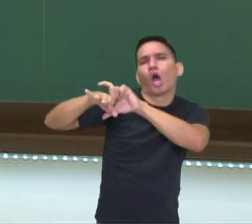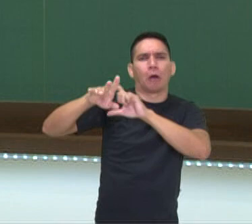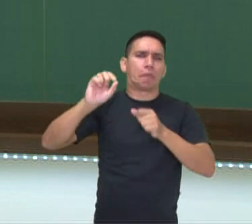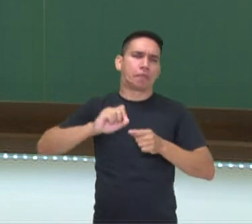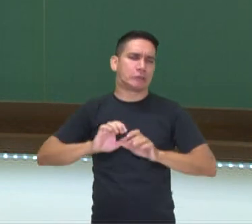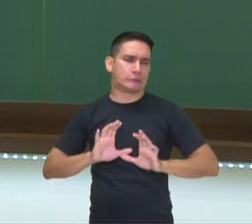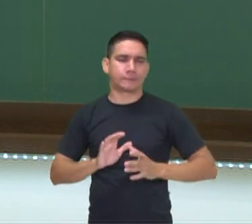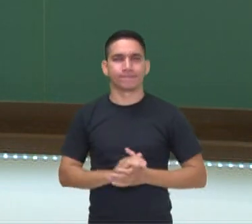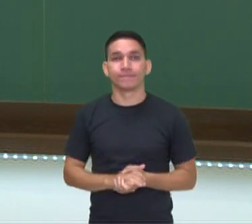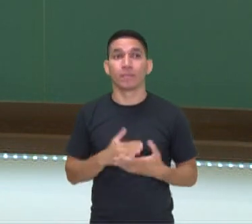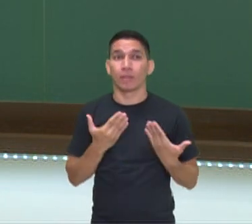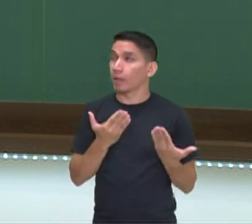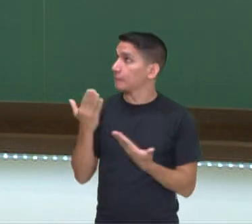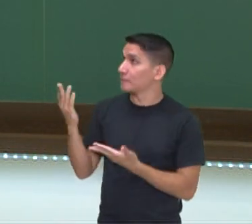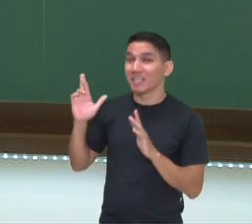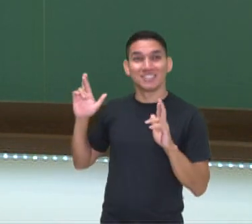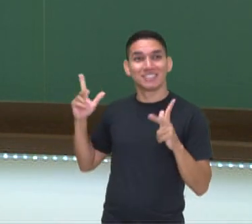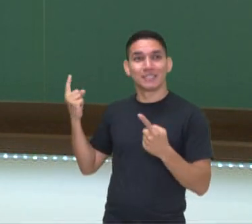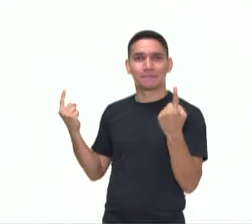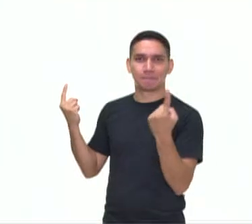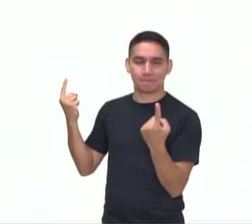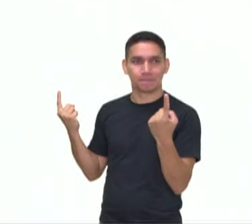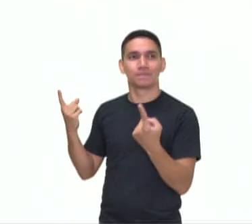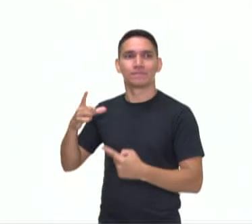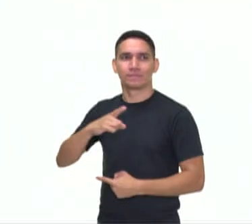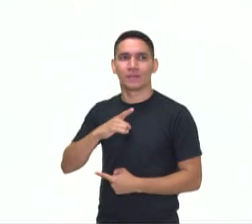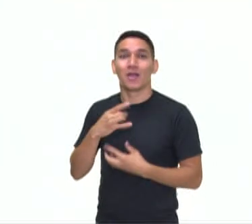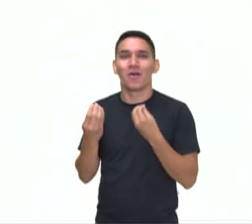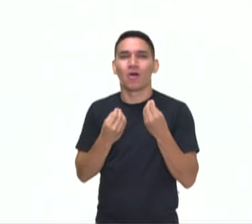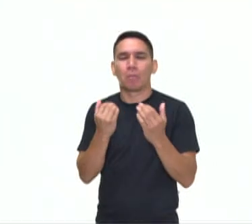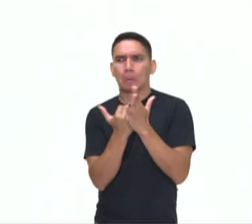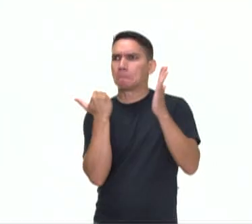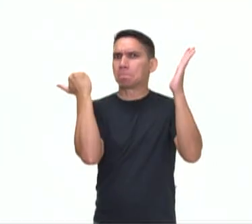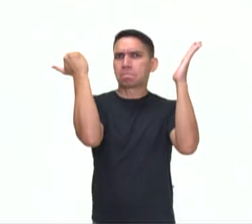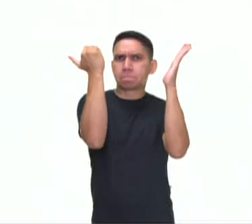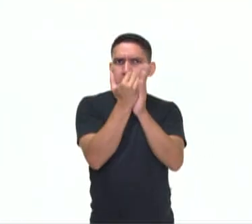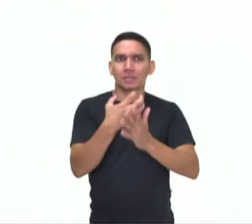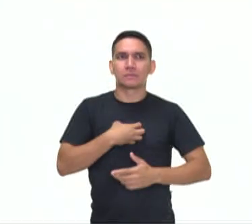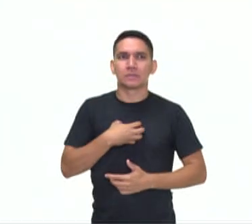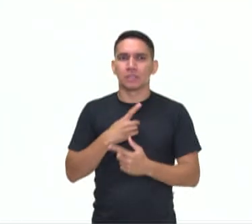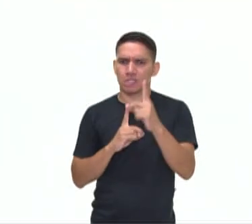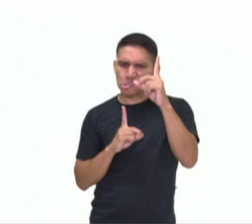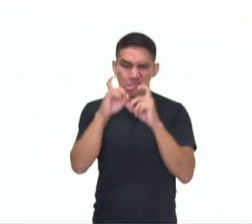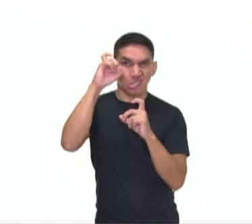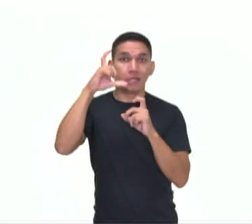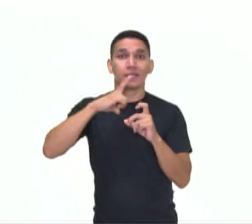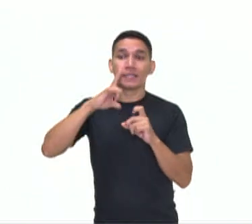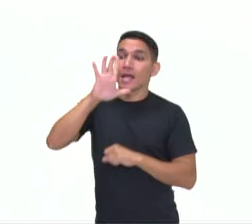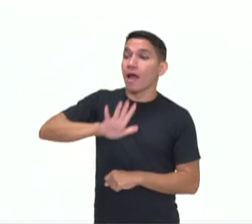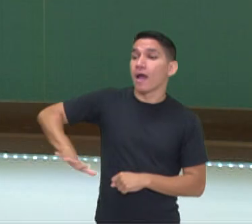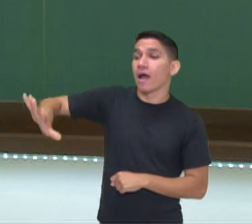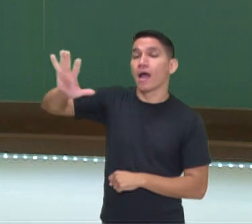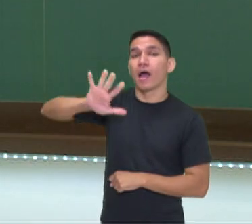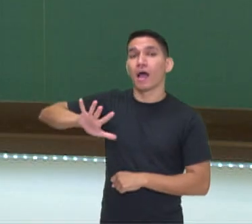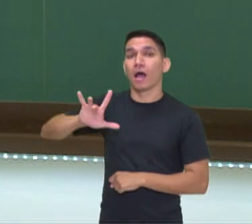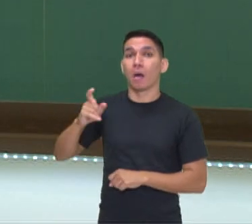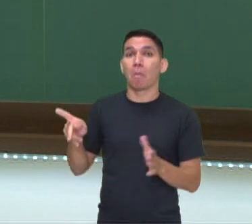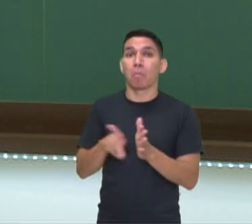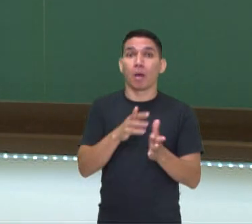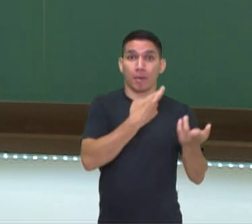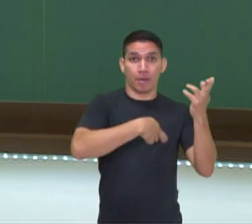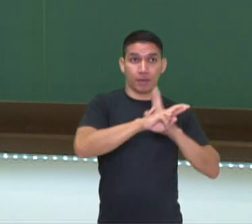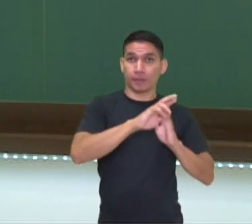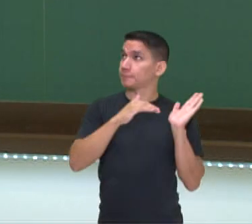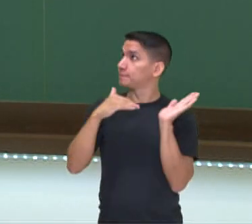fazia. Tá? Então, aqui a gente tem a diferença, tá? Da dramaticidade. Então, olha a expressão cara de paisagem, de uma obra do